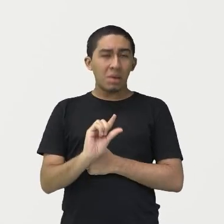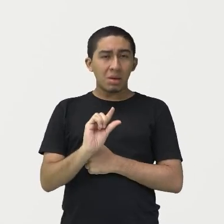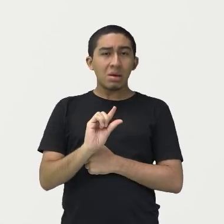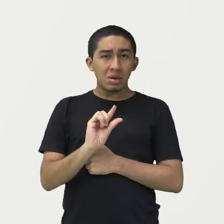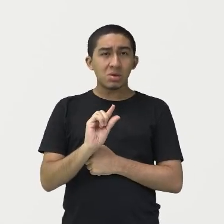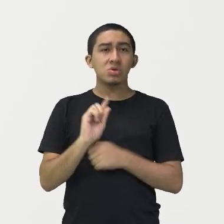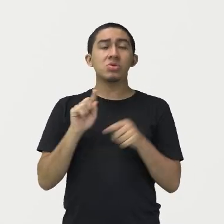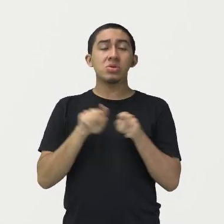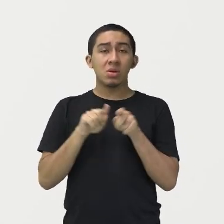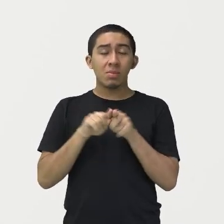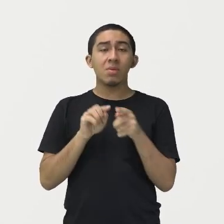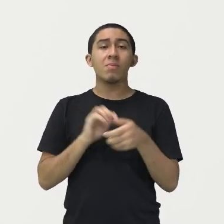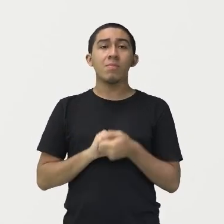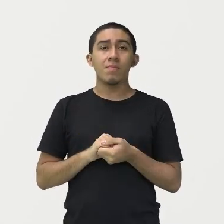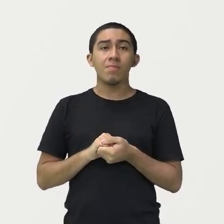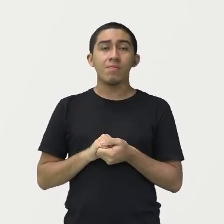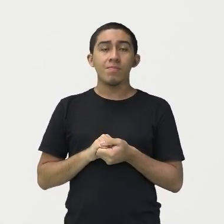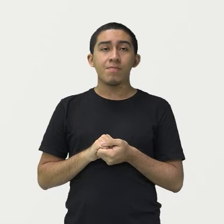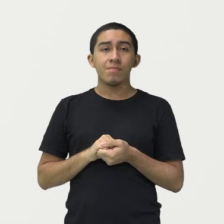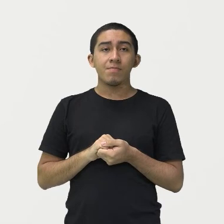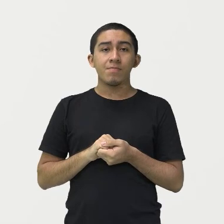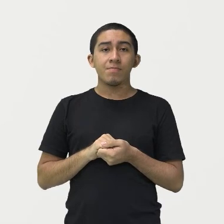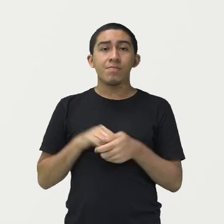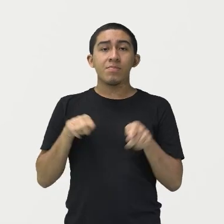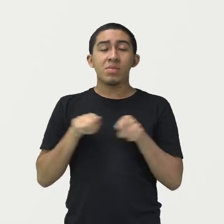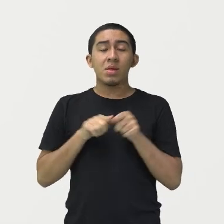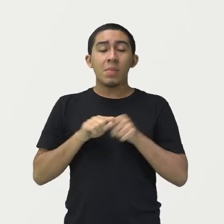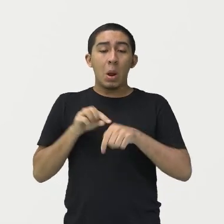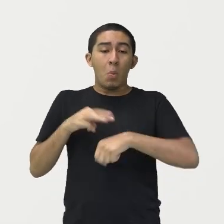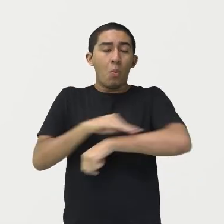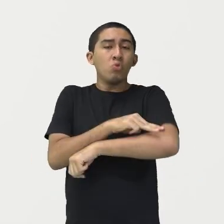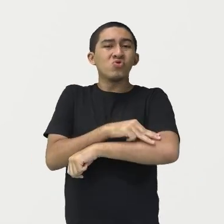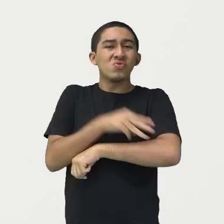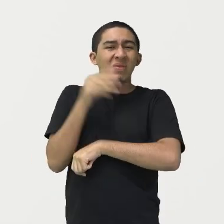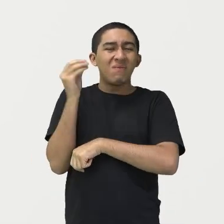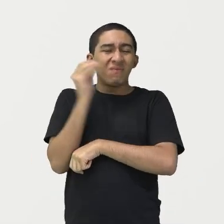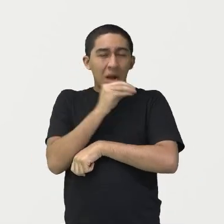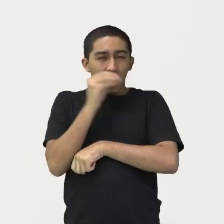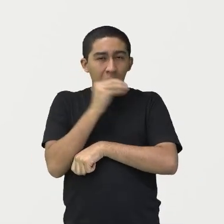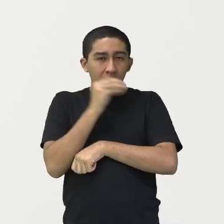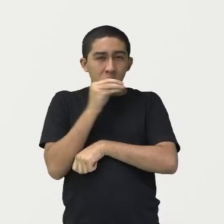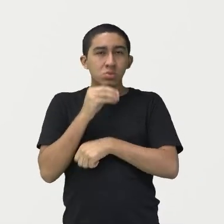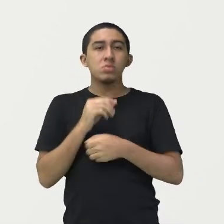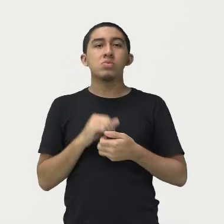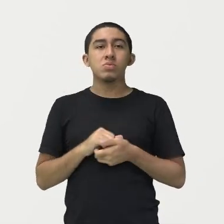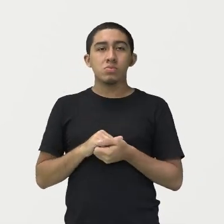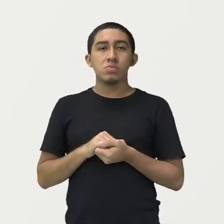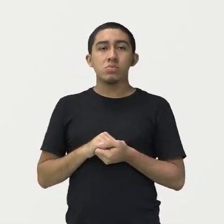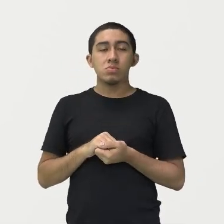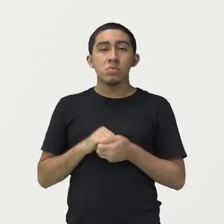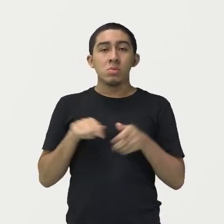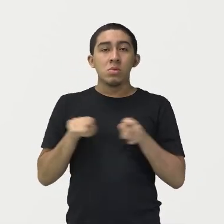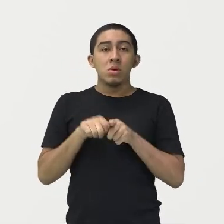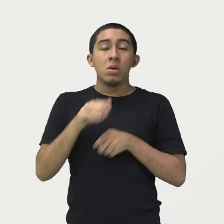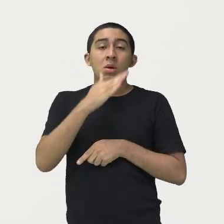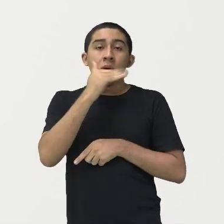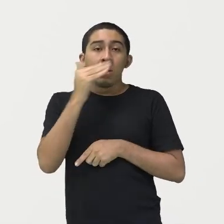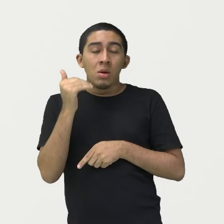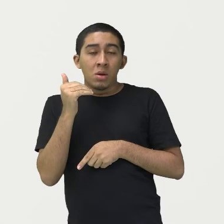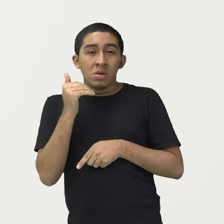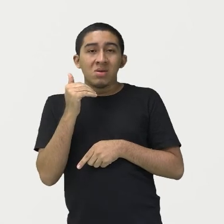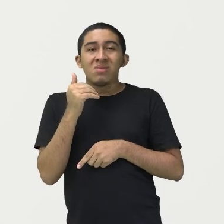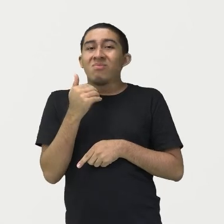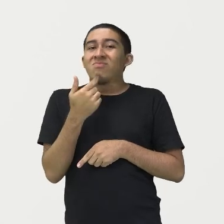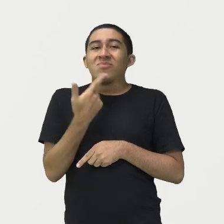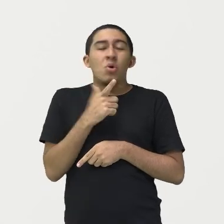peso a nascer e tonicidade muscular fraca, tá? Hipotonia na infância. A criança não tem controle